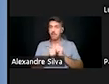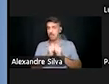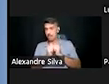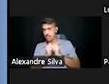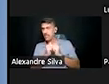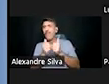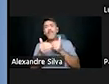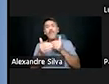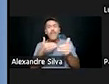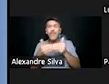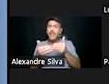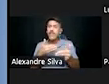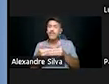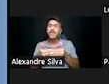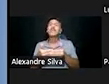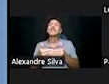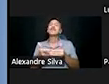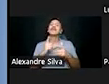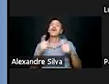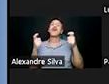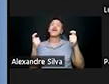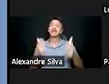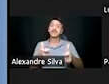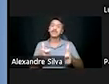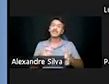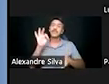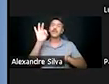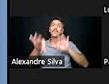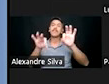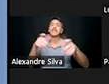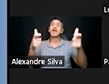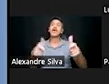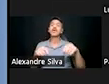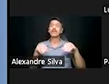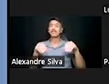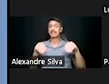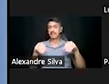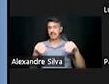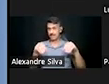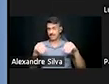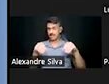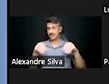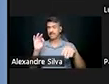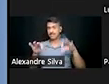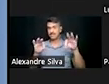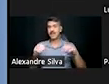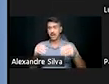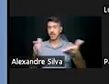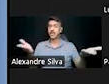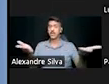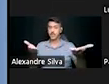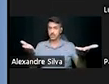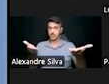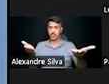qualquer coisa, adveio de algo que foi plantado na terra. E as terras nossas hoje,